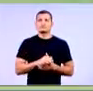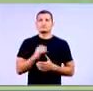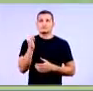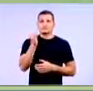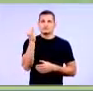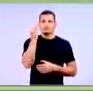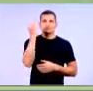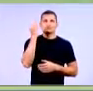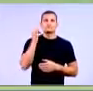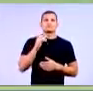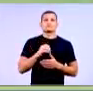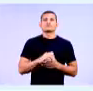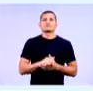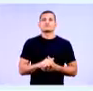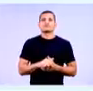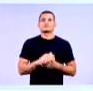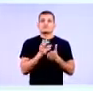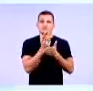é que o diagrama de